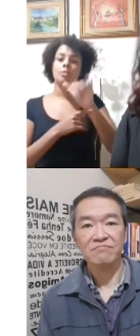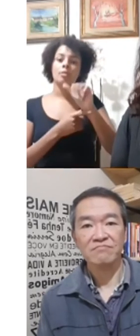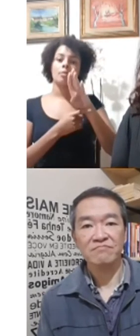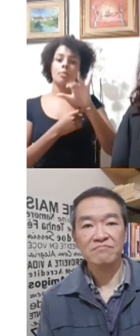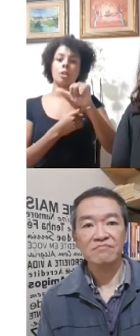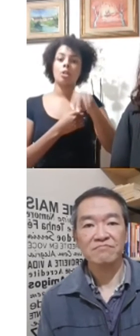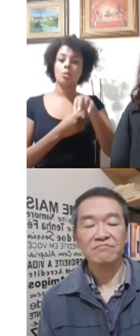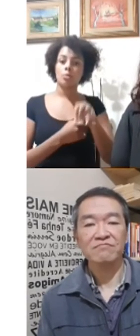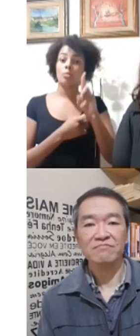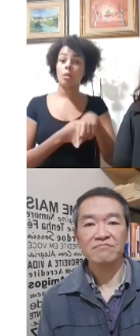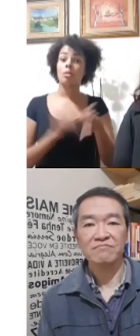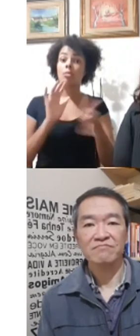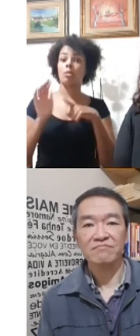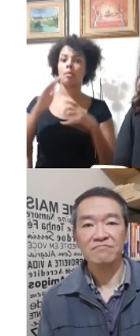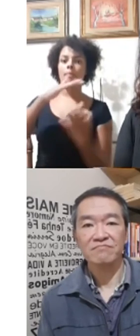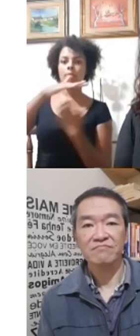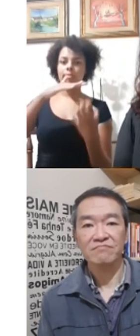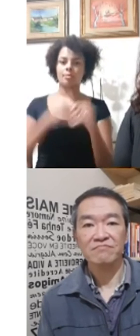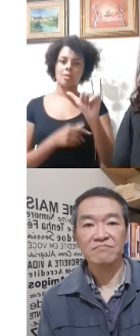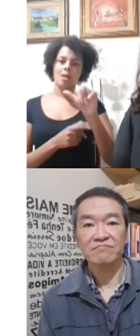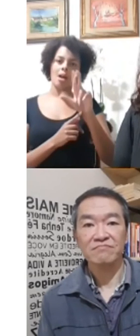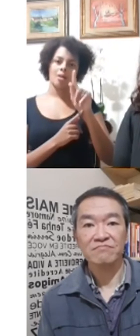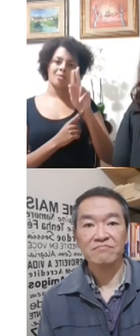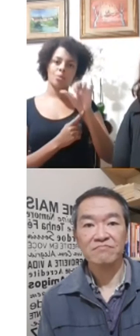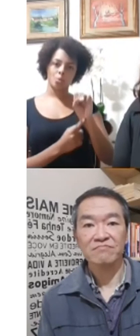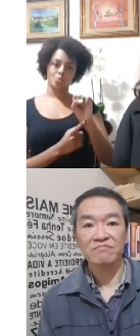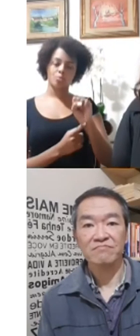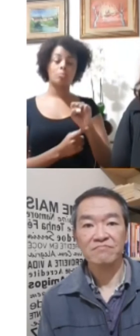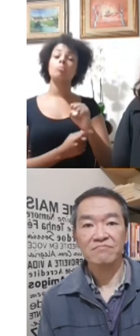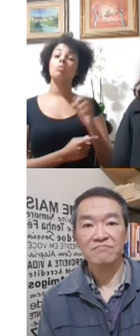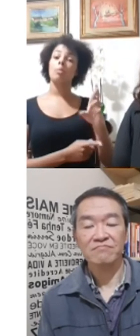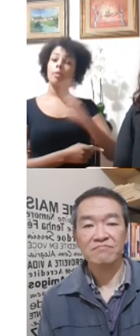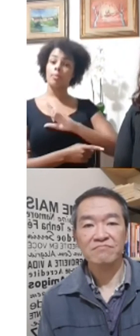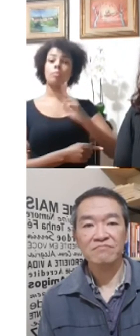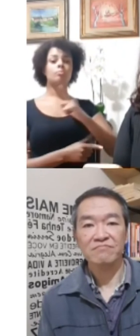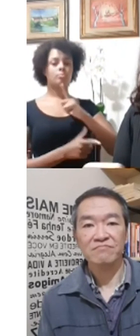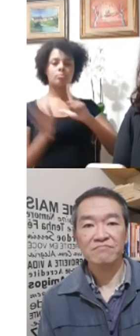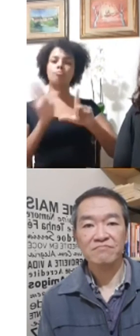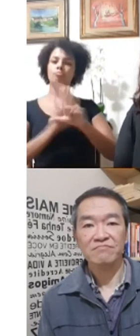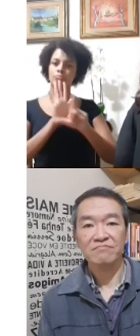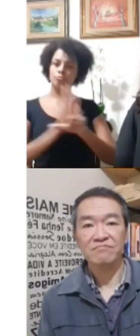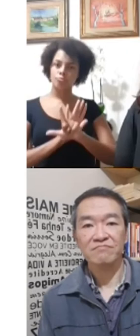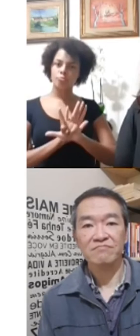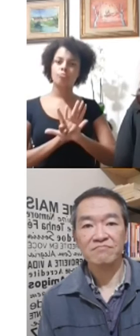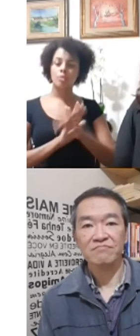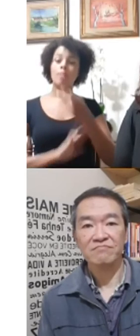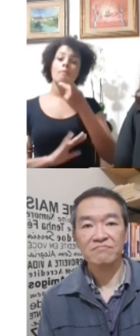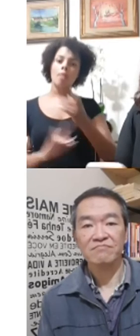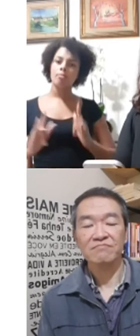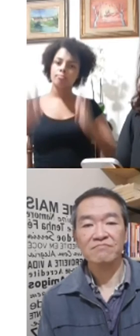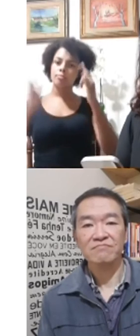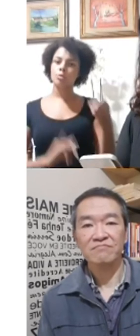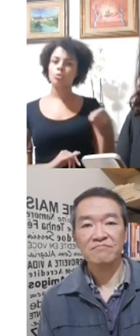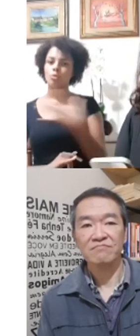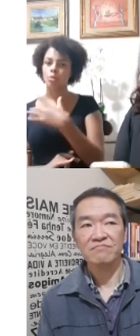Arquitetura e Interiores, e ele respondeu que existem, né, as leis e que a lei fala sobre os empreendimentos novos,